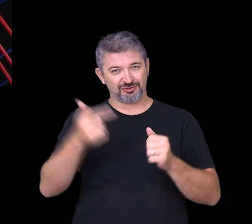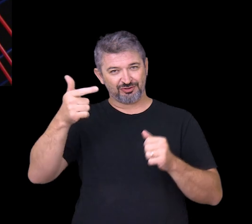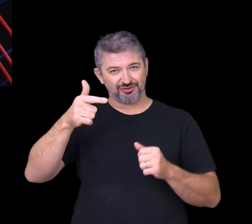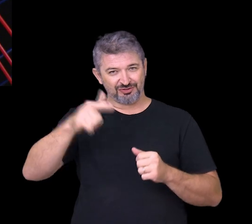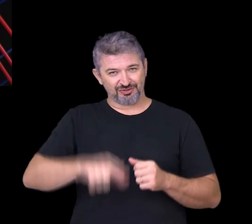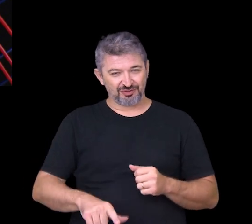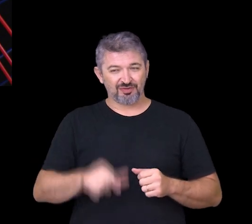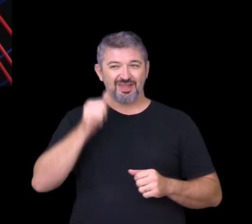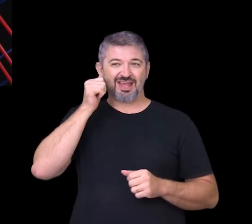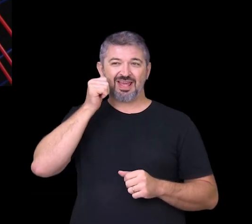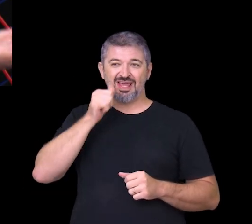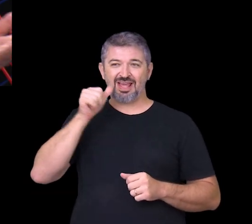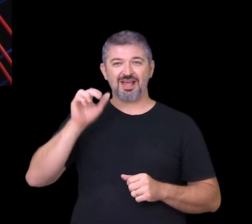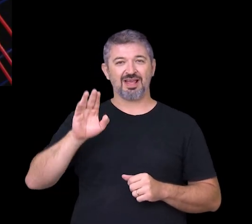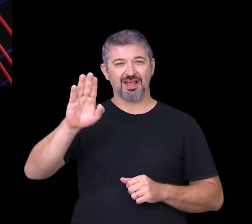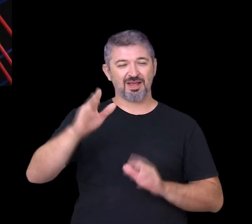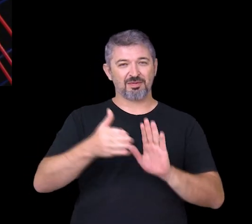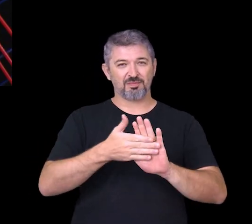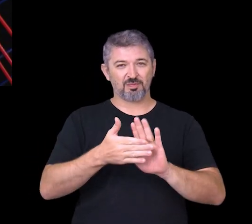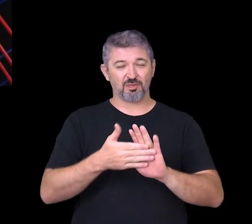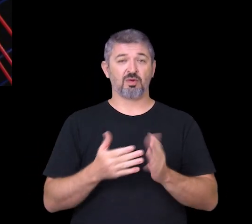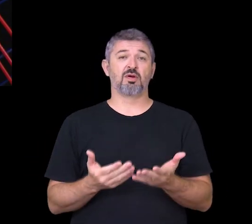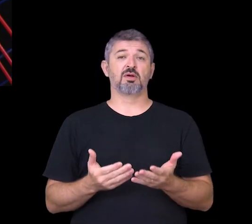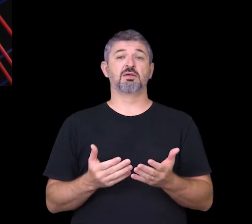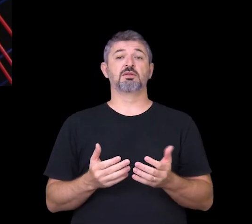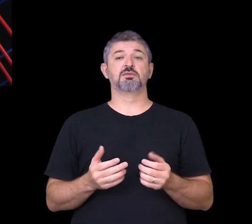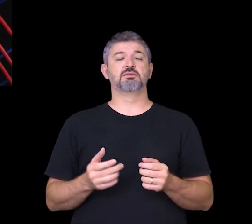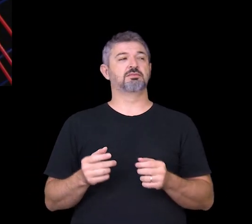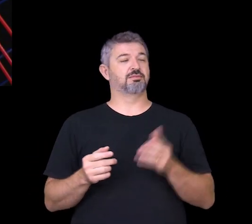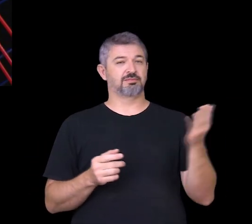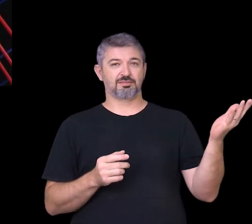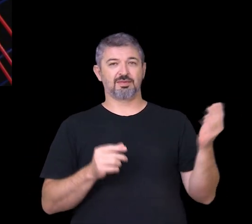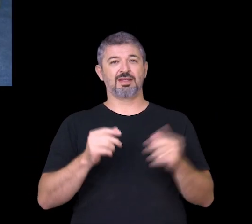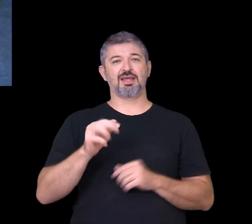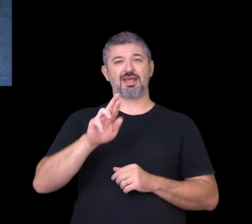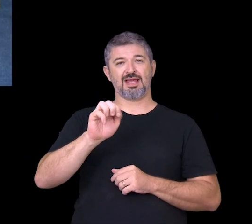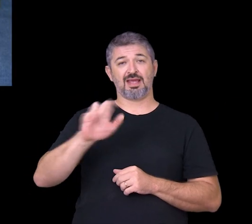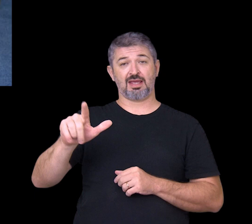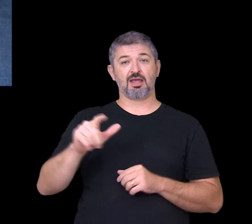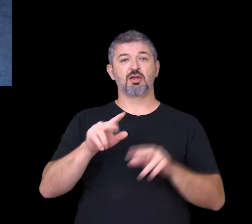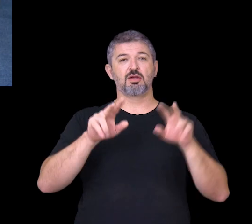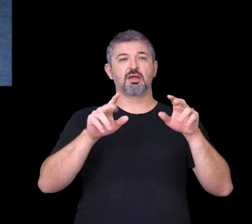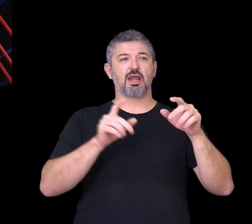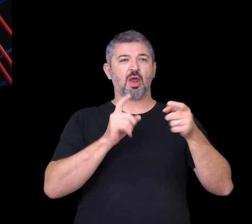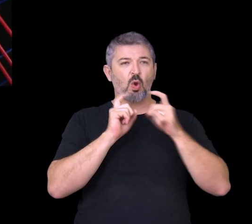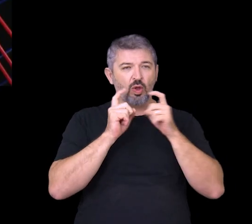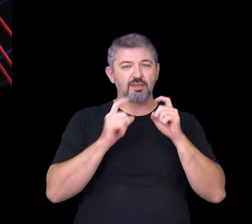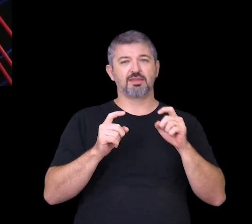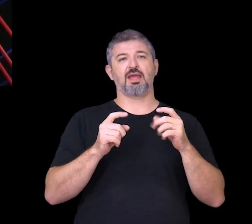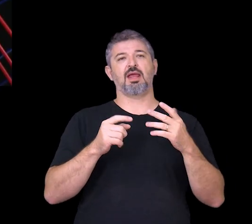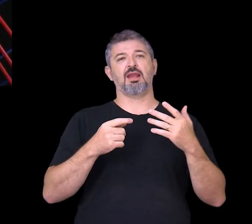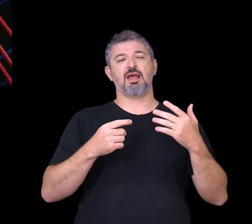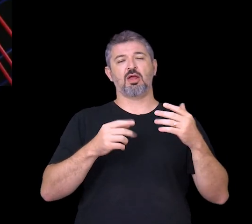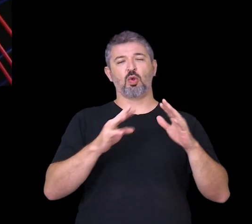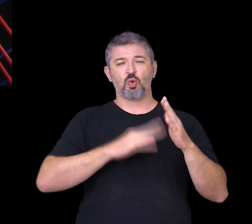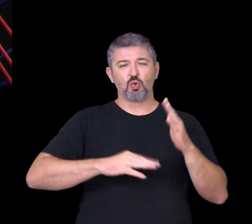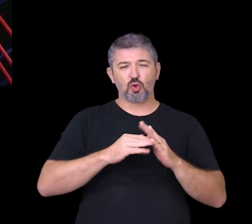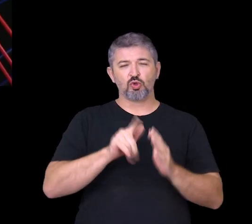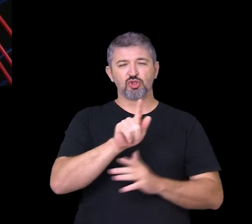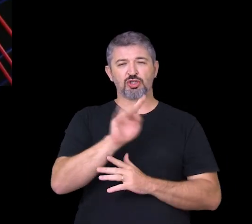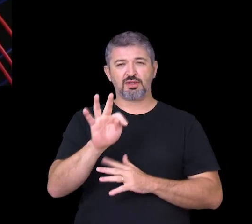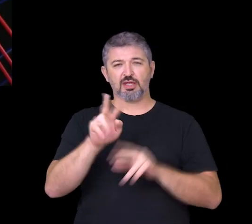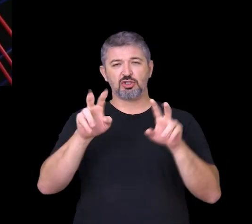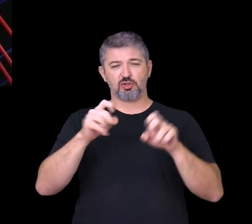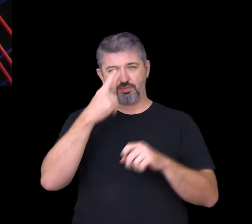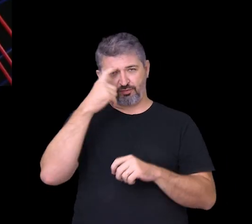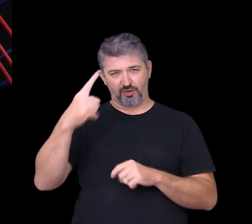ainda mais esse programa Elas Pautam com a Raquel Branquinho, que coordena todo o GT no Ministério Público de Violência Política contra a Mulher.